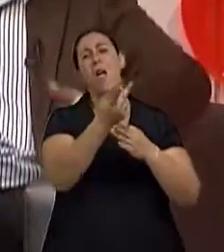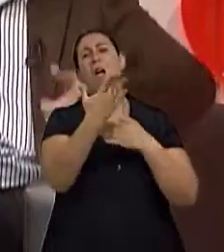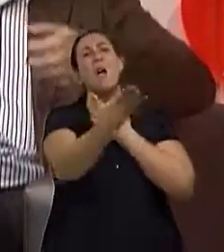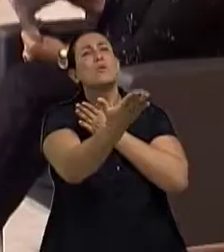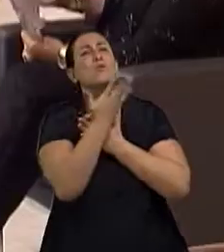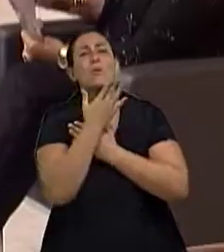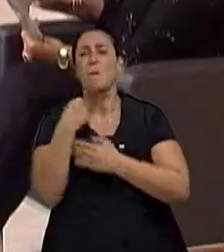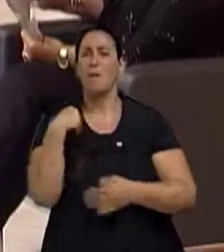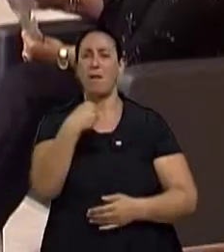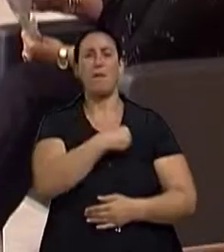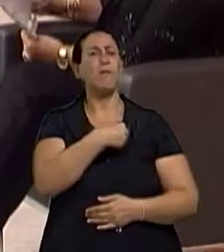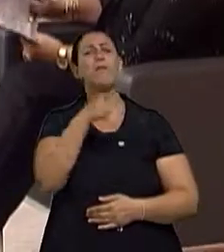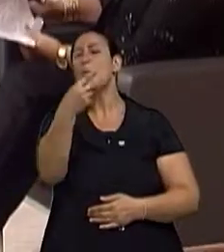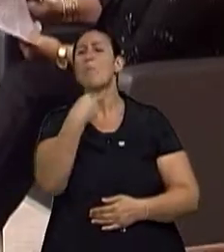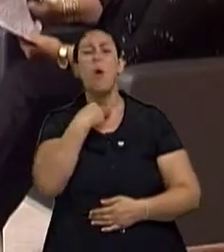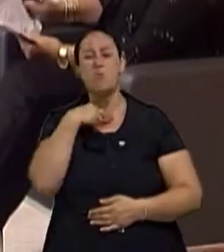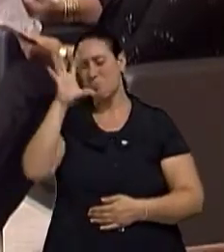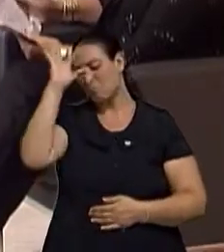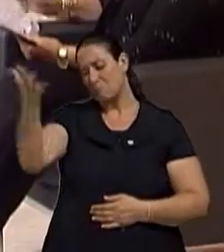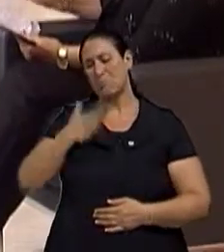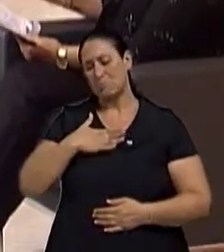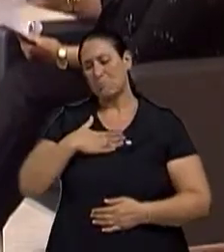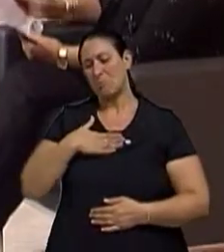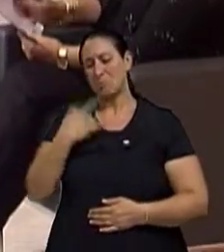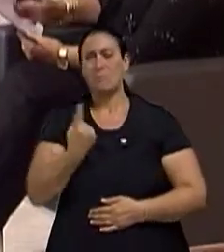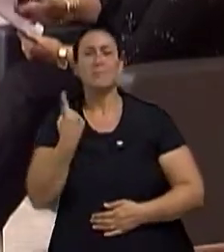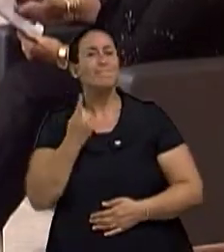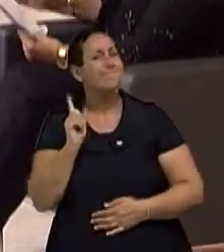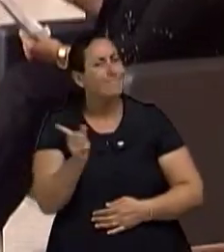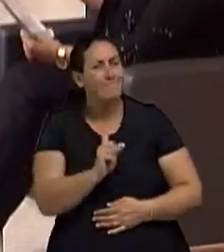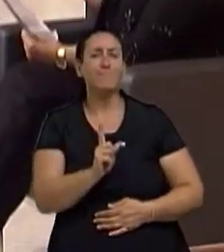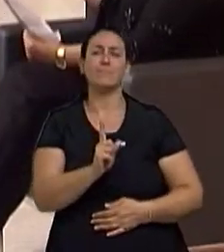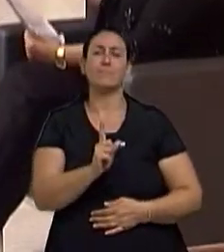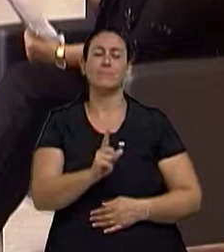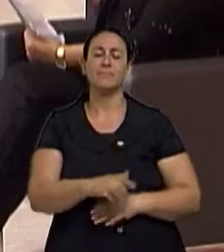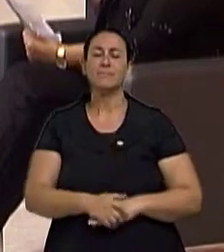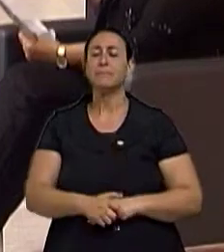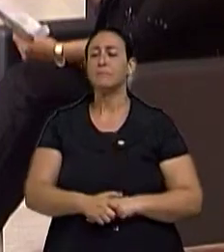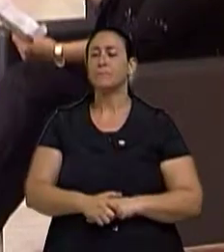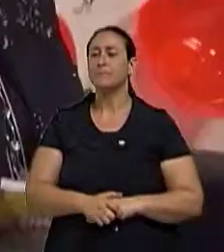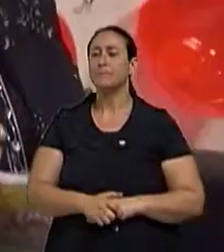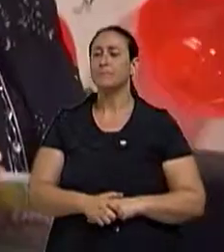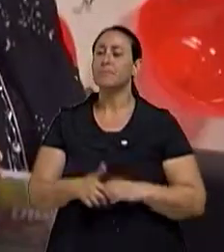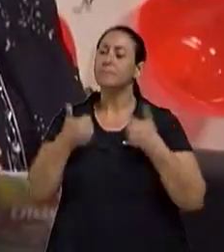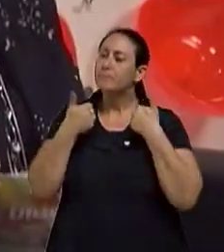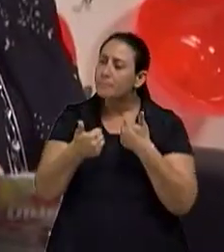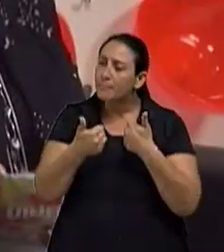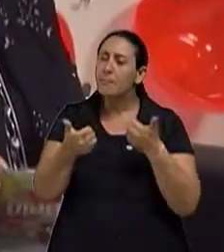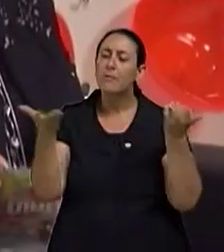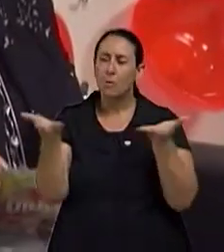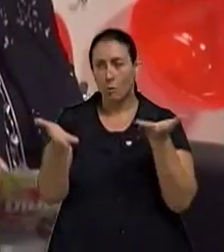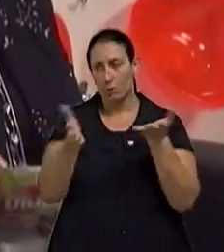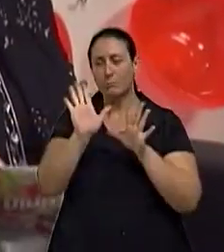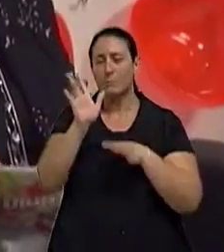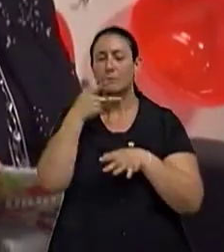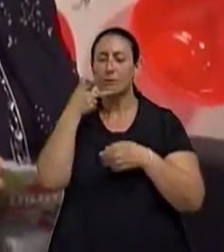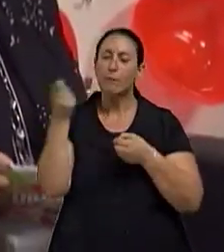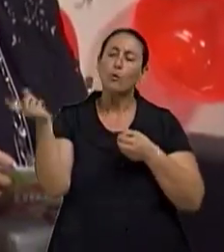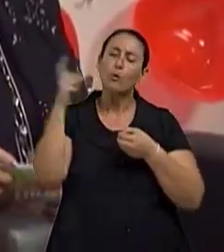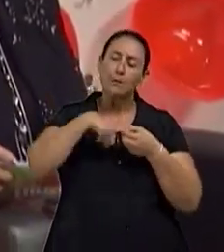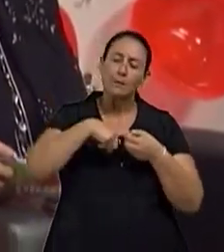demérito nenhum, é algo nobre até. Com certeza, com certeza. Doutor, mas a questão, voltando à